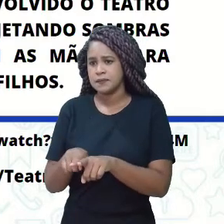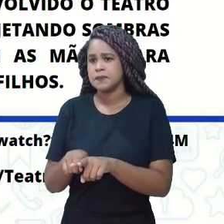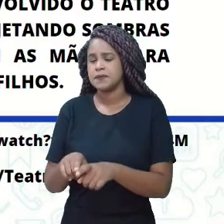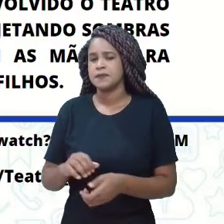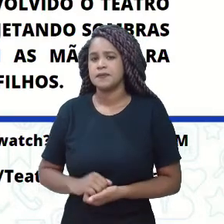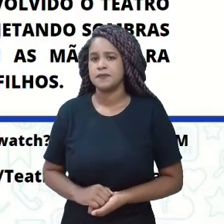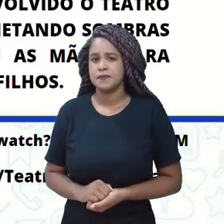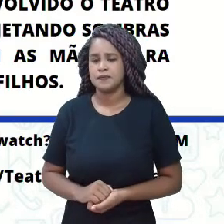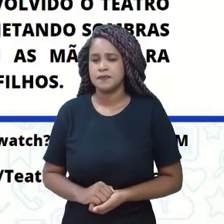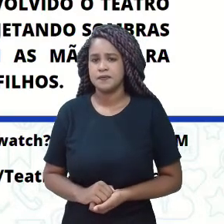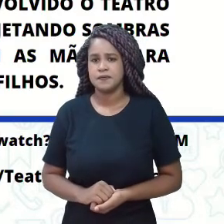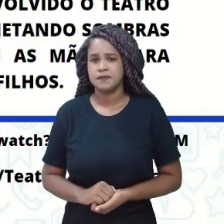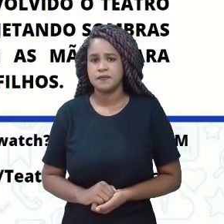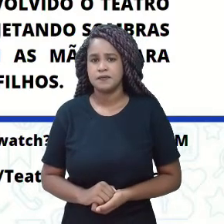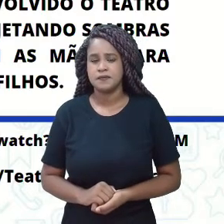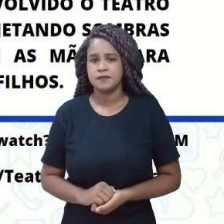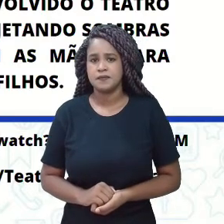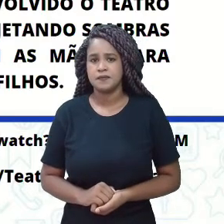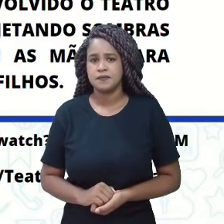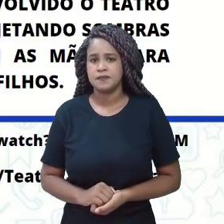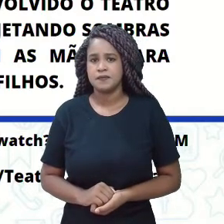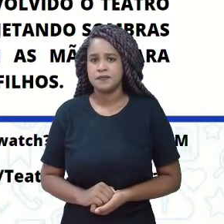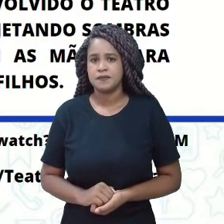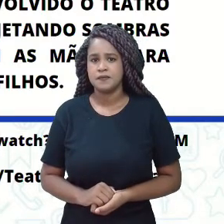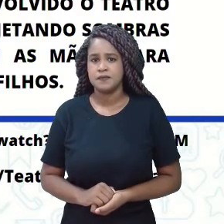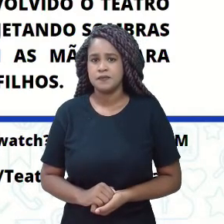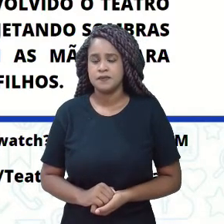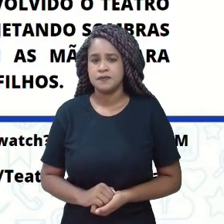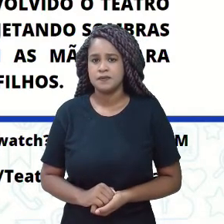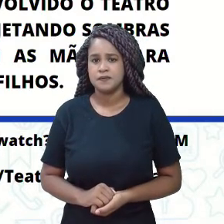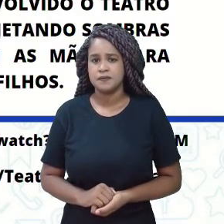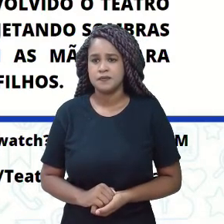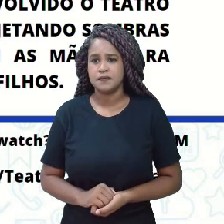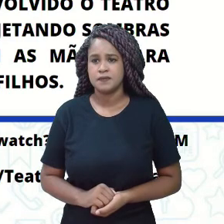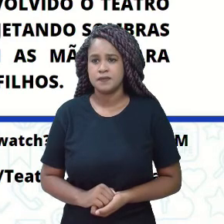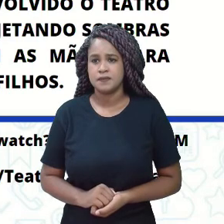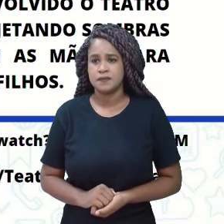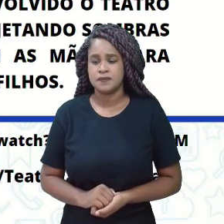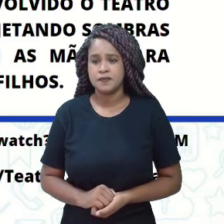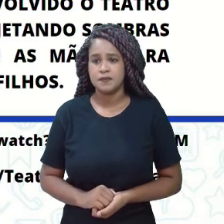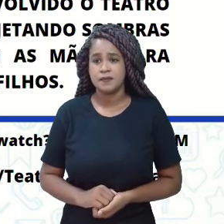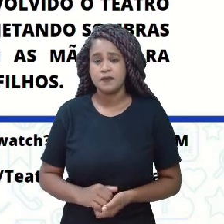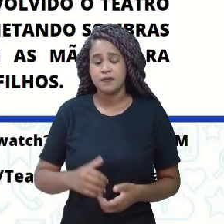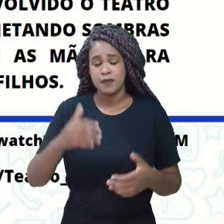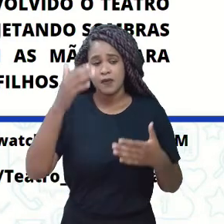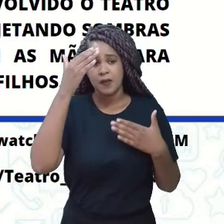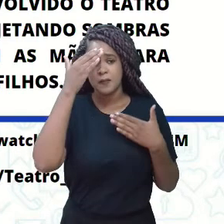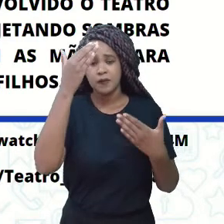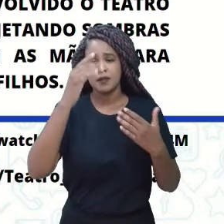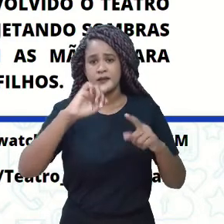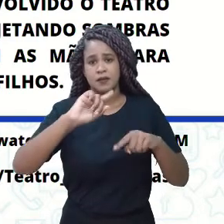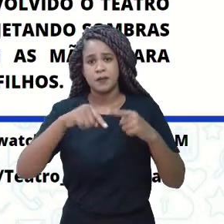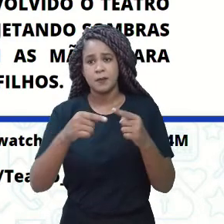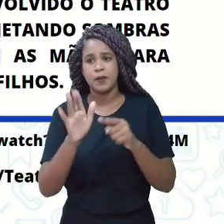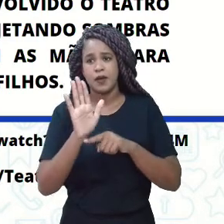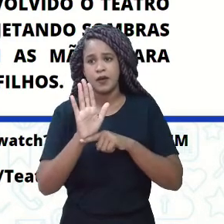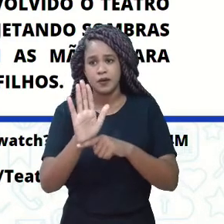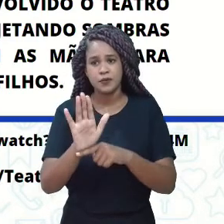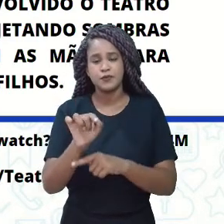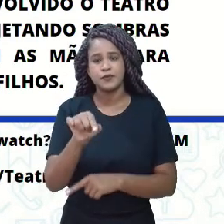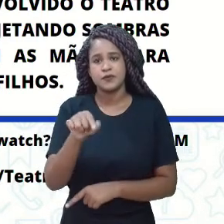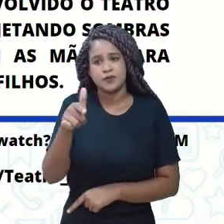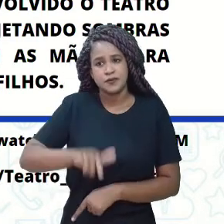comigo. Obrigada, dona Formiga. No próximo inverno, eu vou trabalhar e vou hospedar a